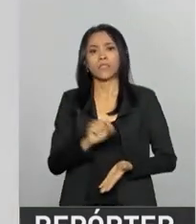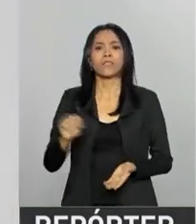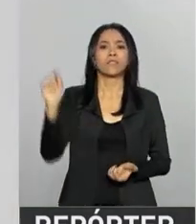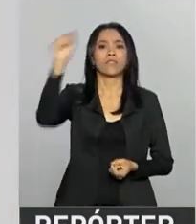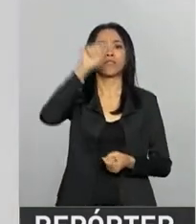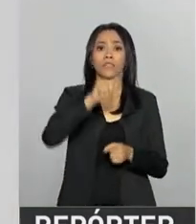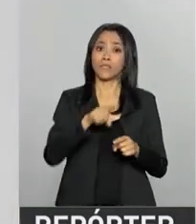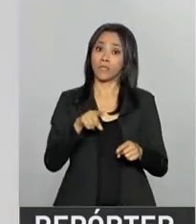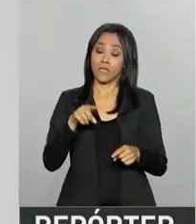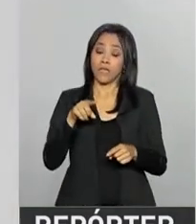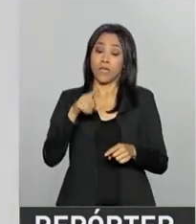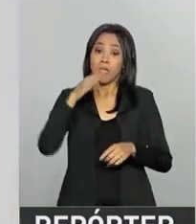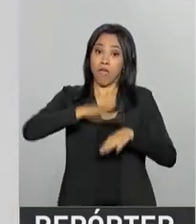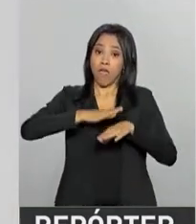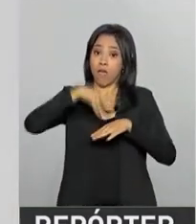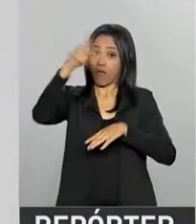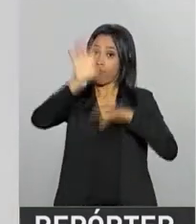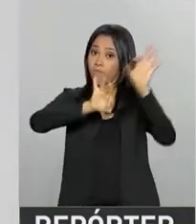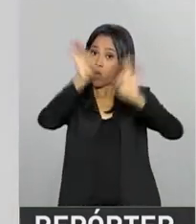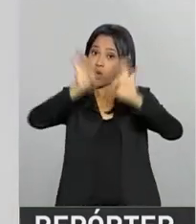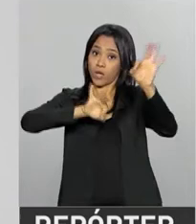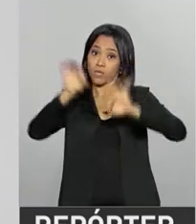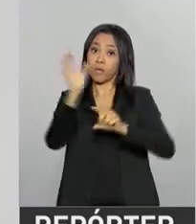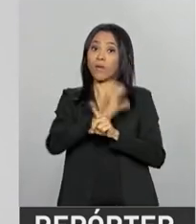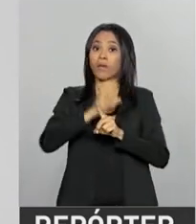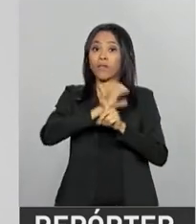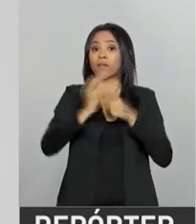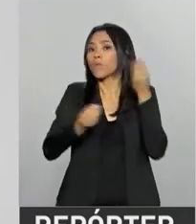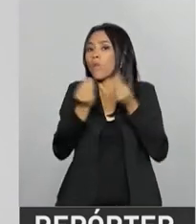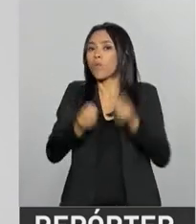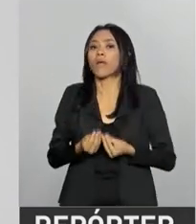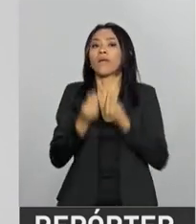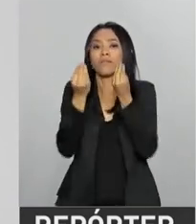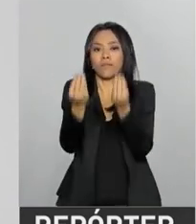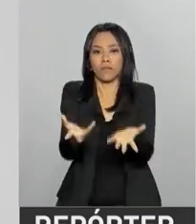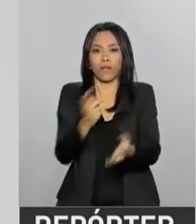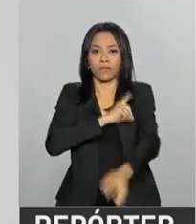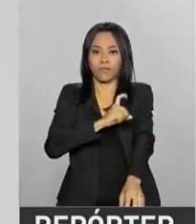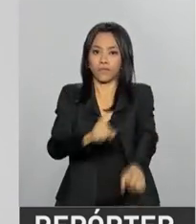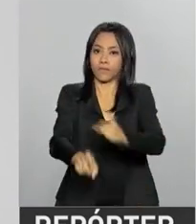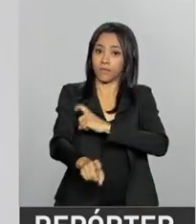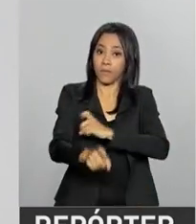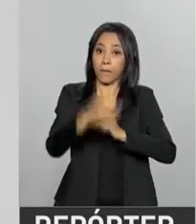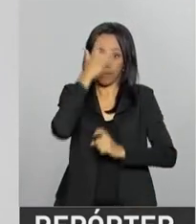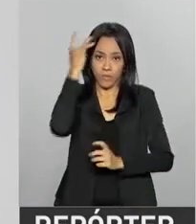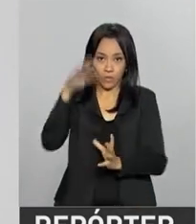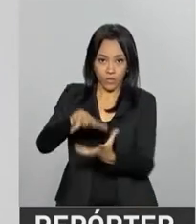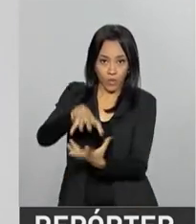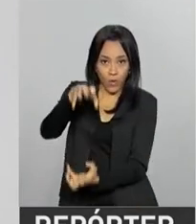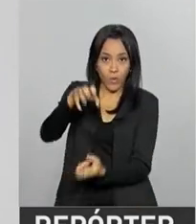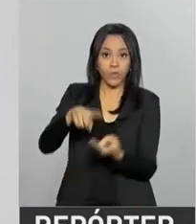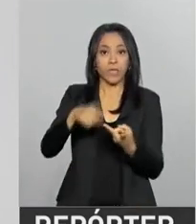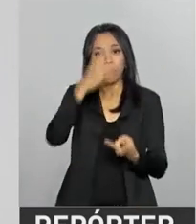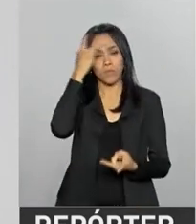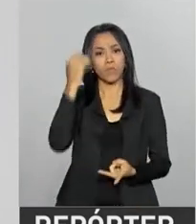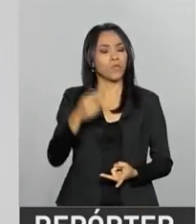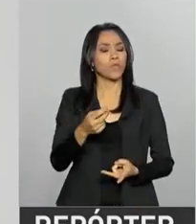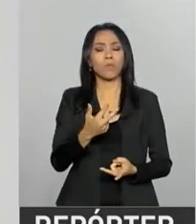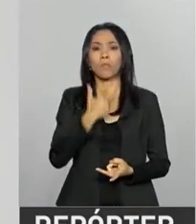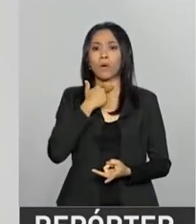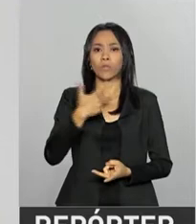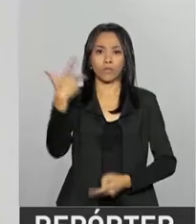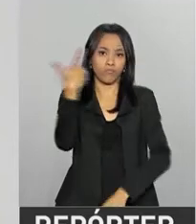vão definir quais pessoas podem receber o produto idosos pessoas que não podem tomar a vacina da febre